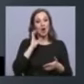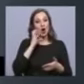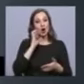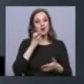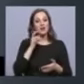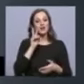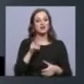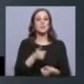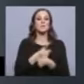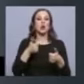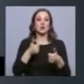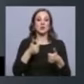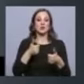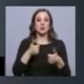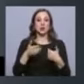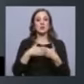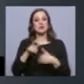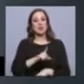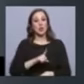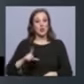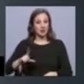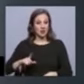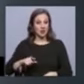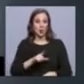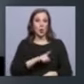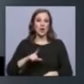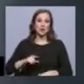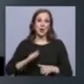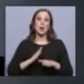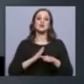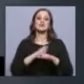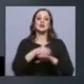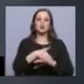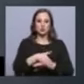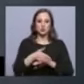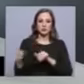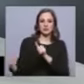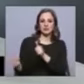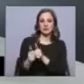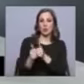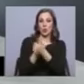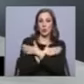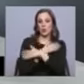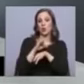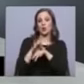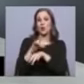vez a porta de entrada mais comigo e